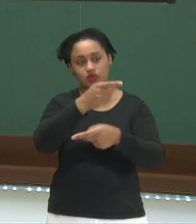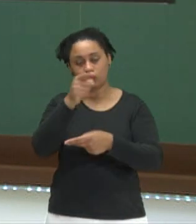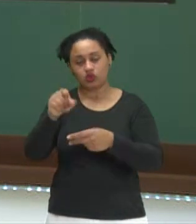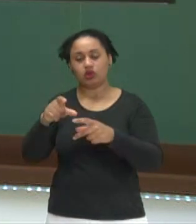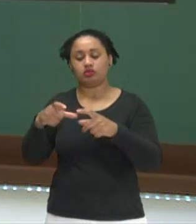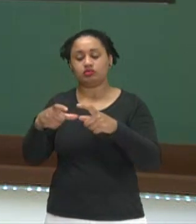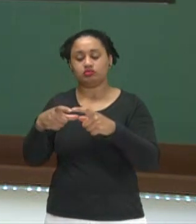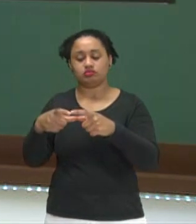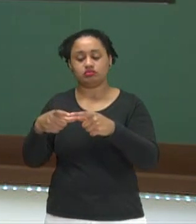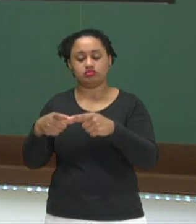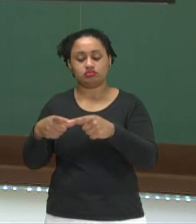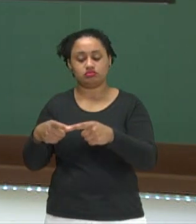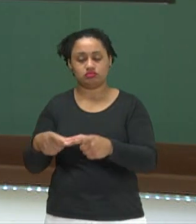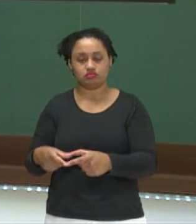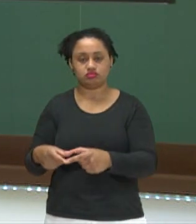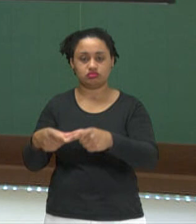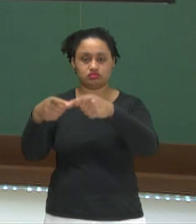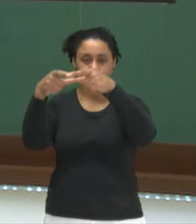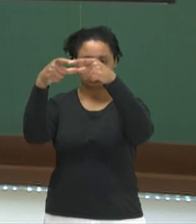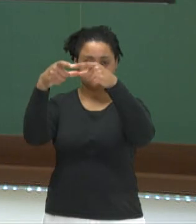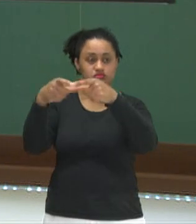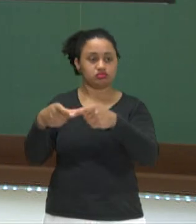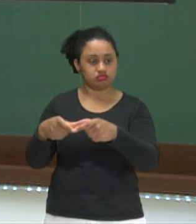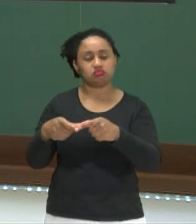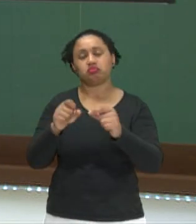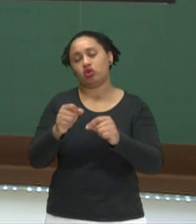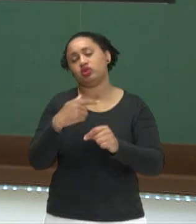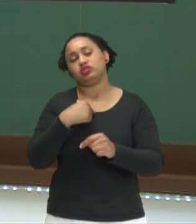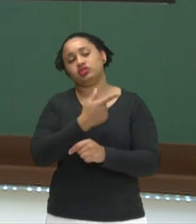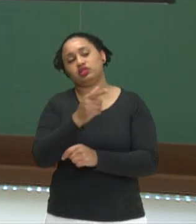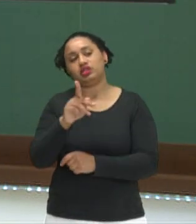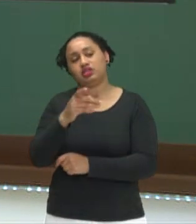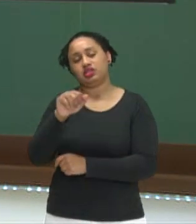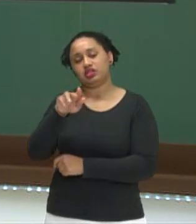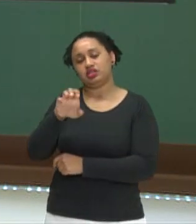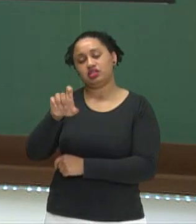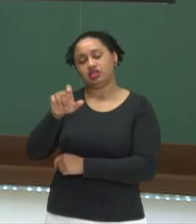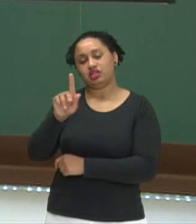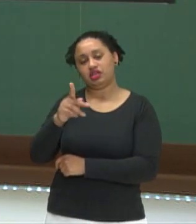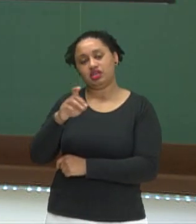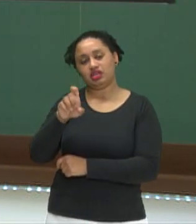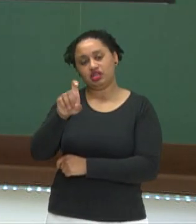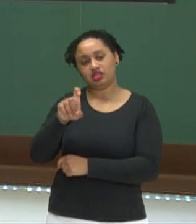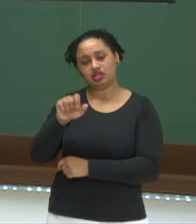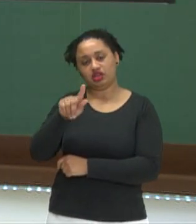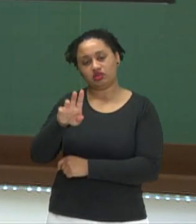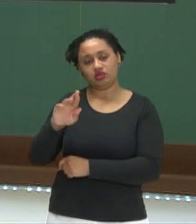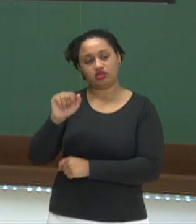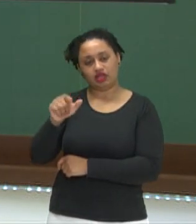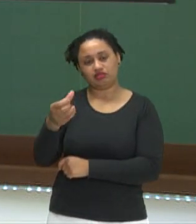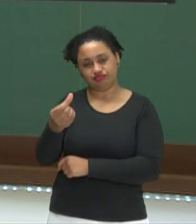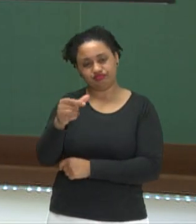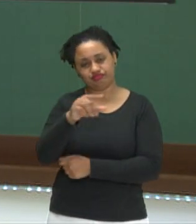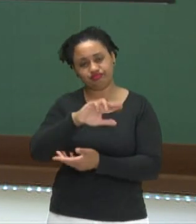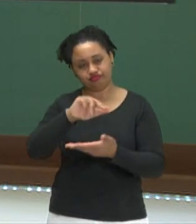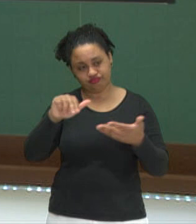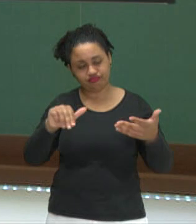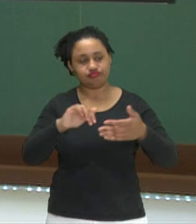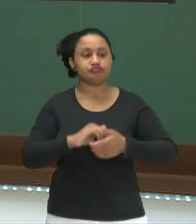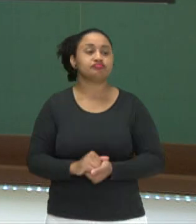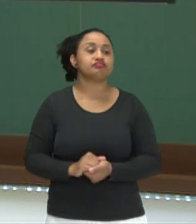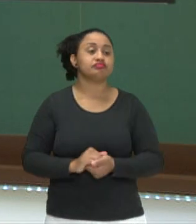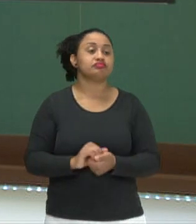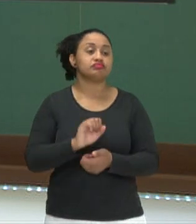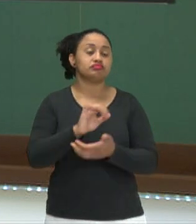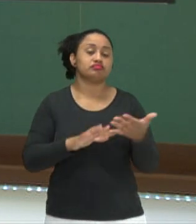Esse daqui é um prisma pentagonal, podemos ter o hexagonal e assim sucessivamente. Terceiro exercício de